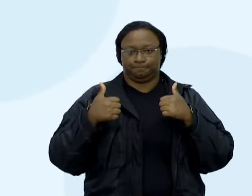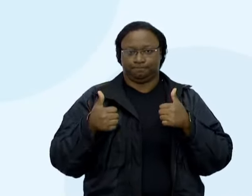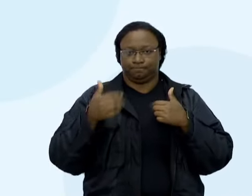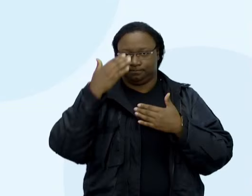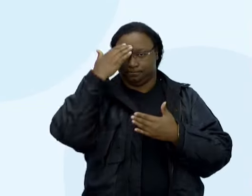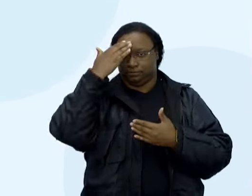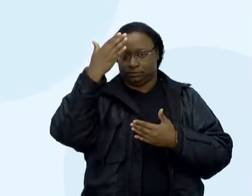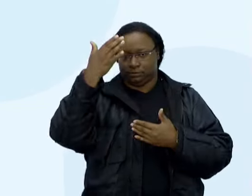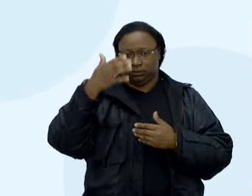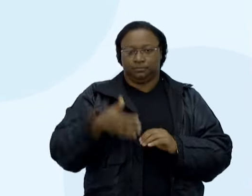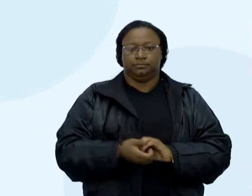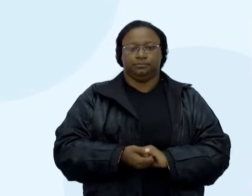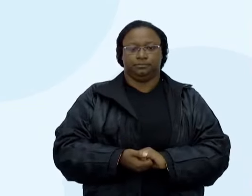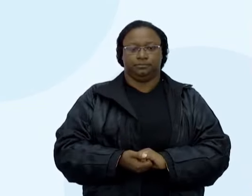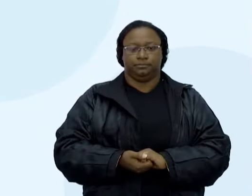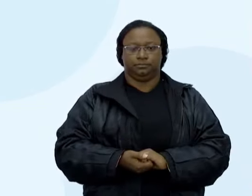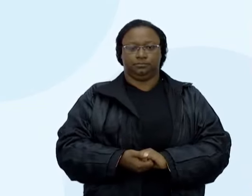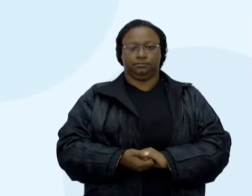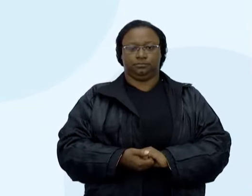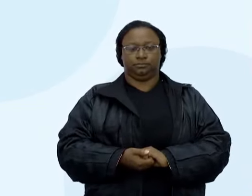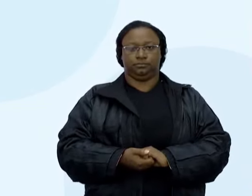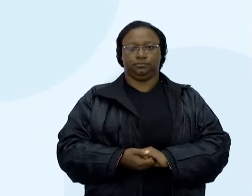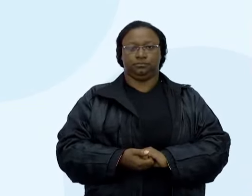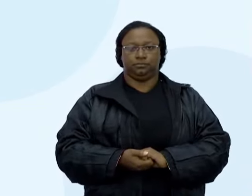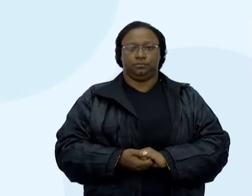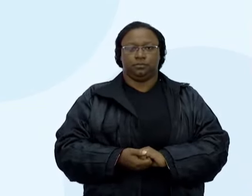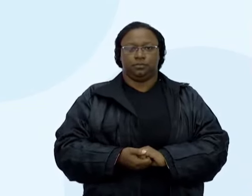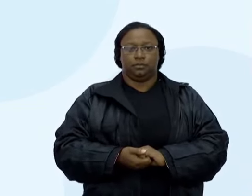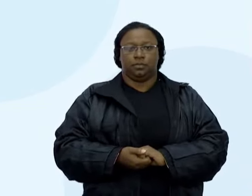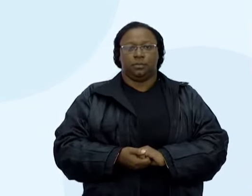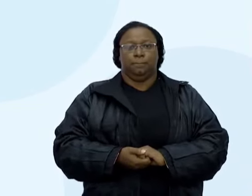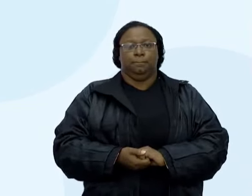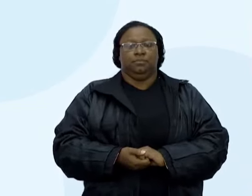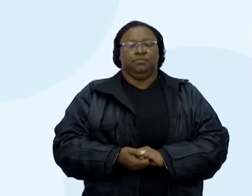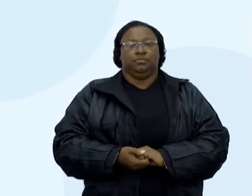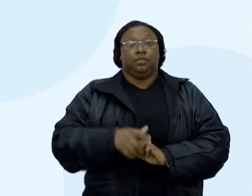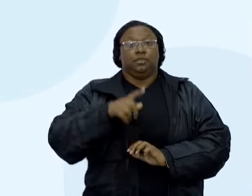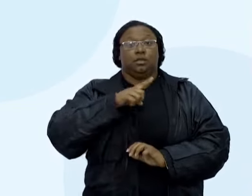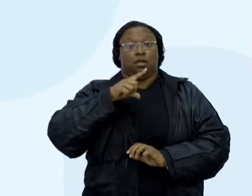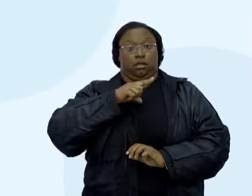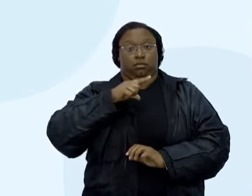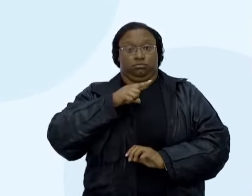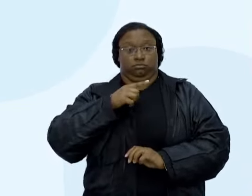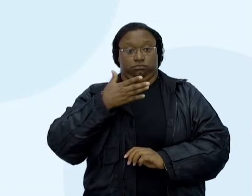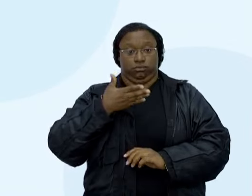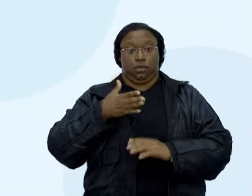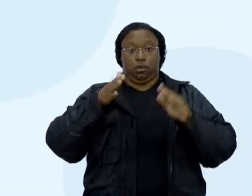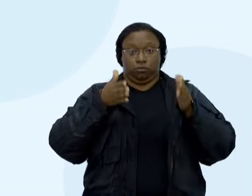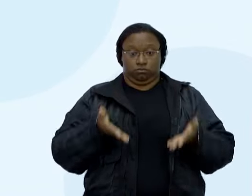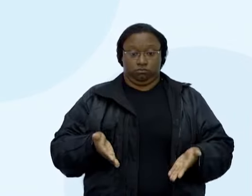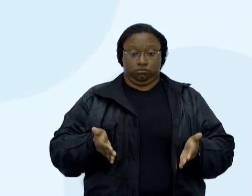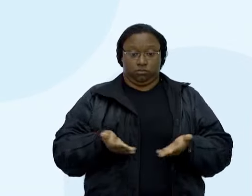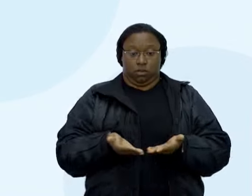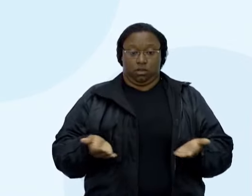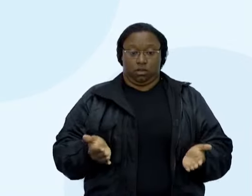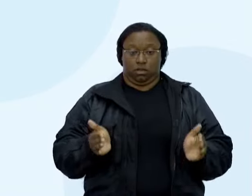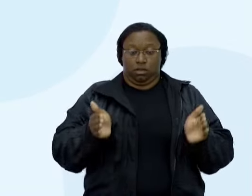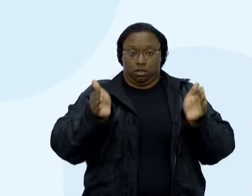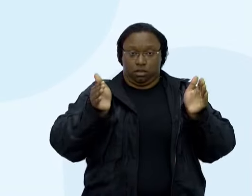Ó. A gente está considerando, então, que essa caixa aí que a gente vai servir como